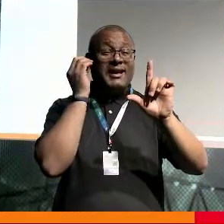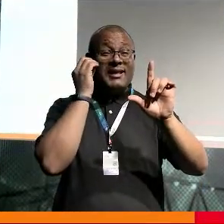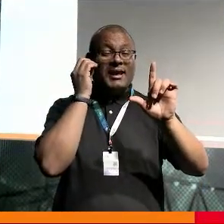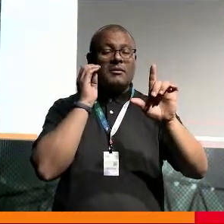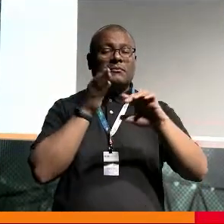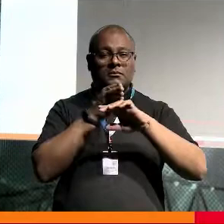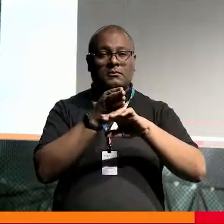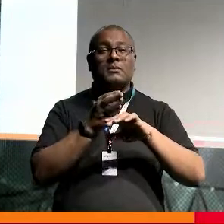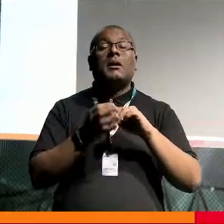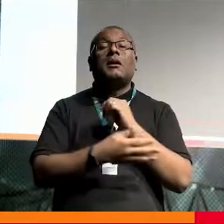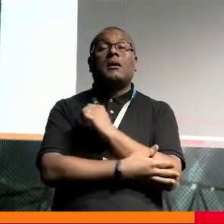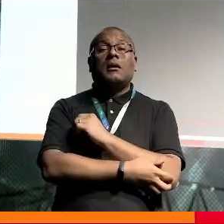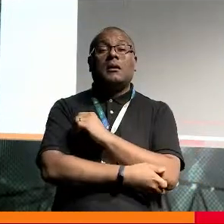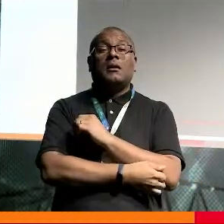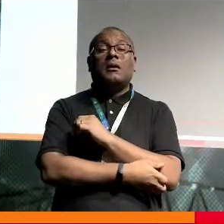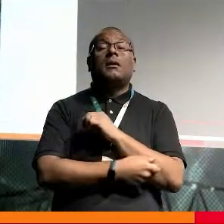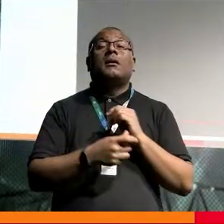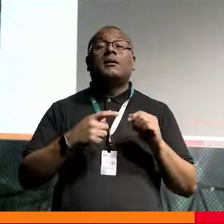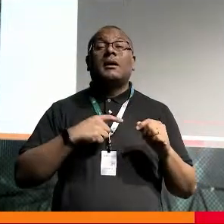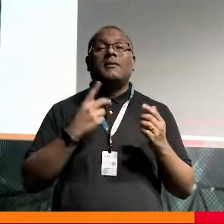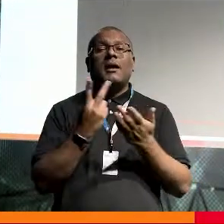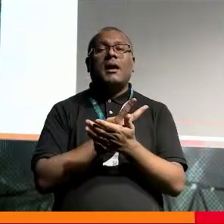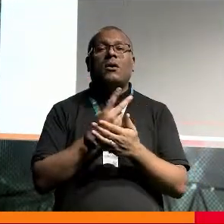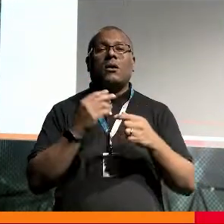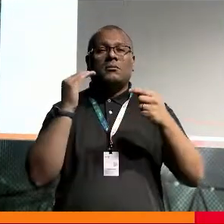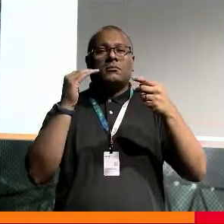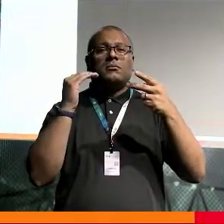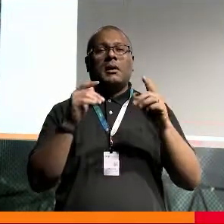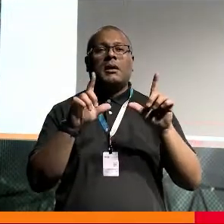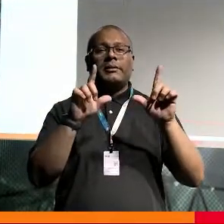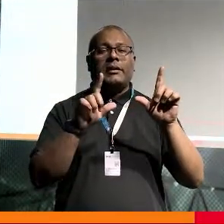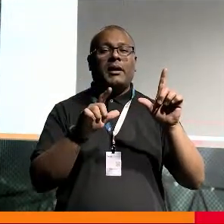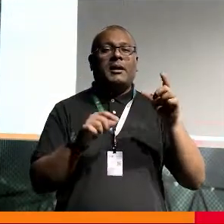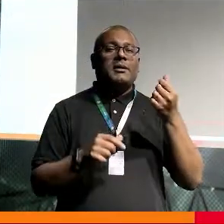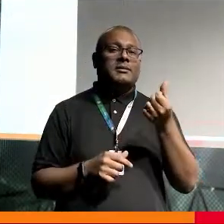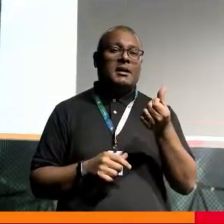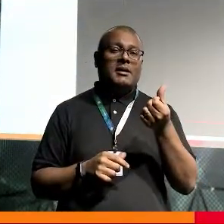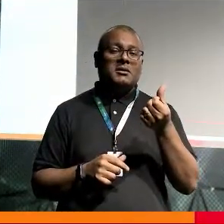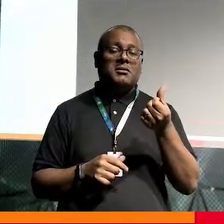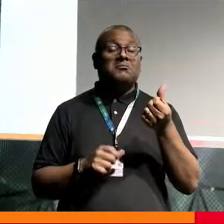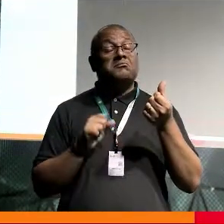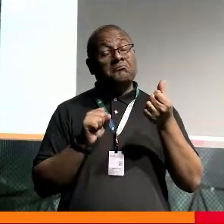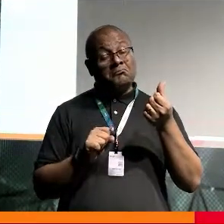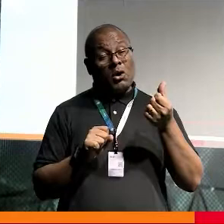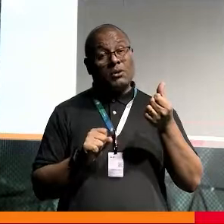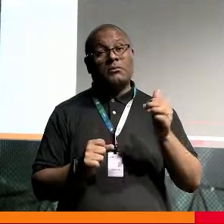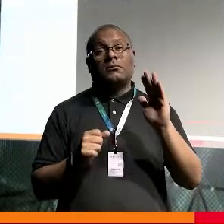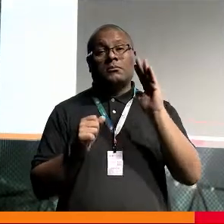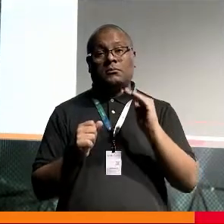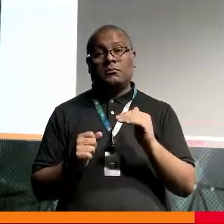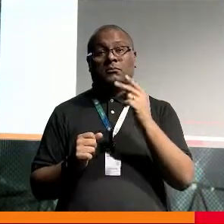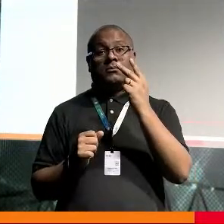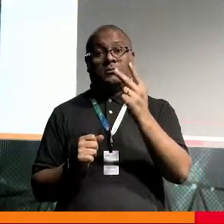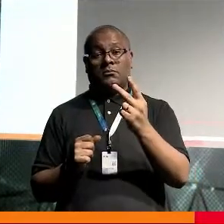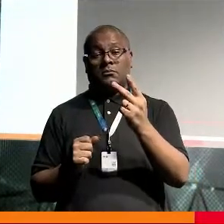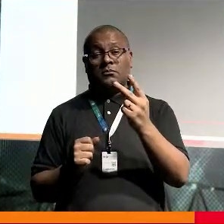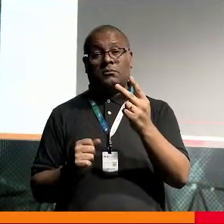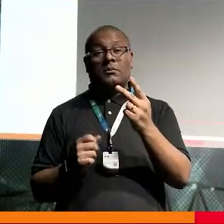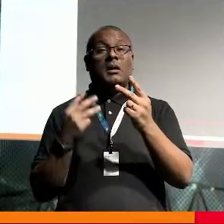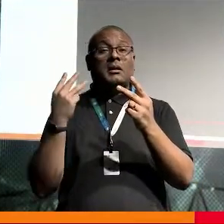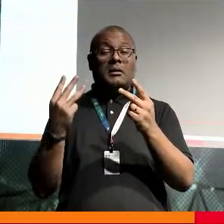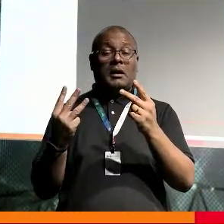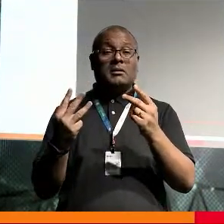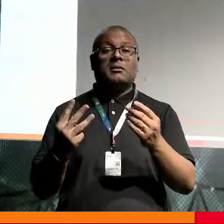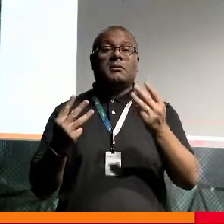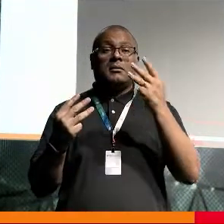fiz, ele teve essa quantidade de bugs. Por exemplo, na tela 1 eu tive 6 possíveis bugs, na tela 2, 3,